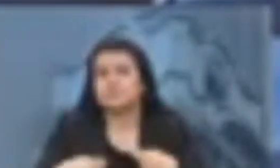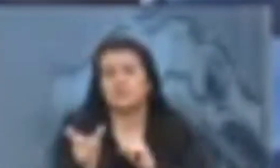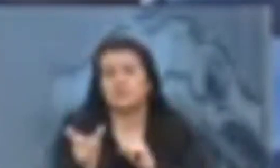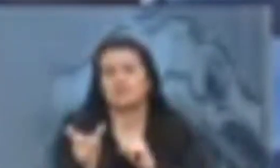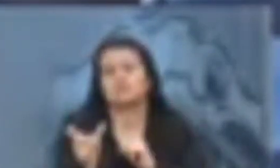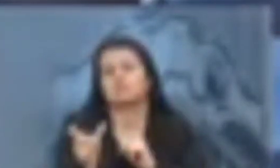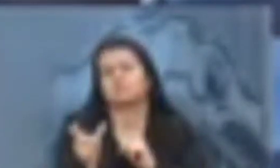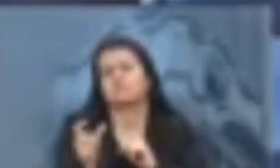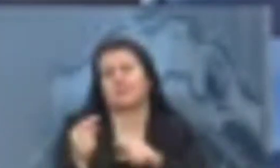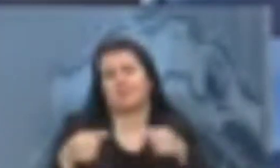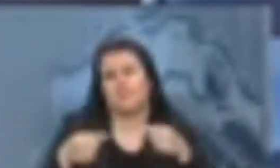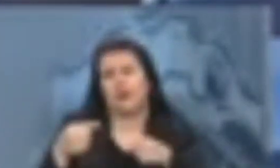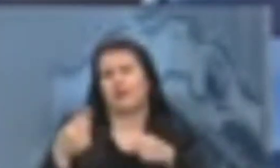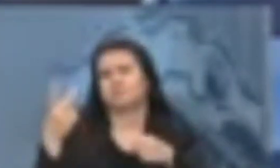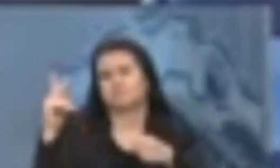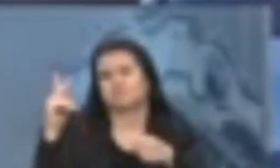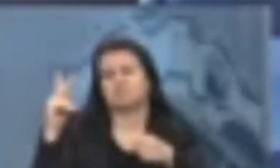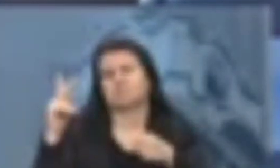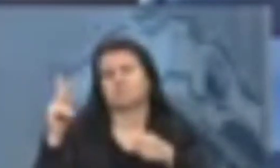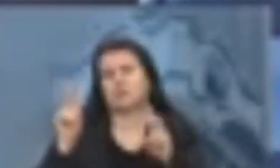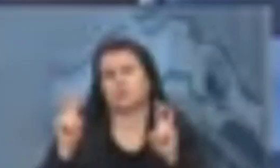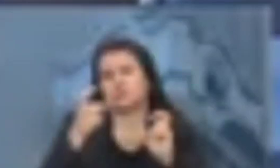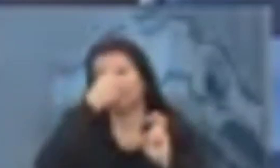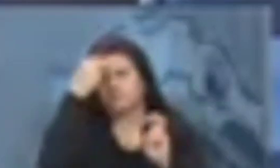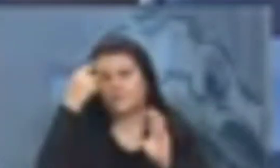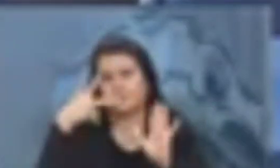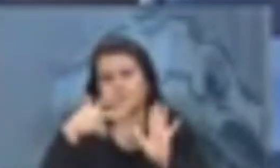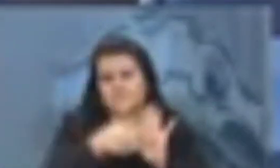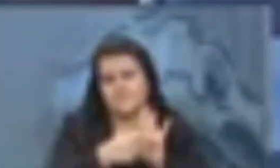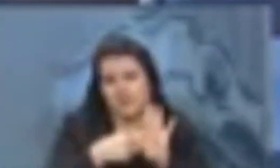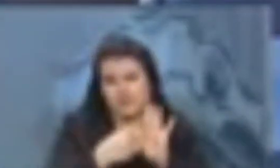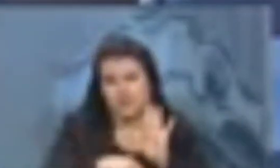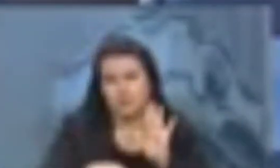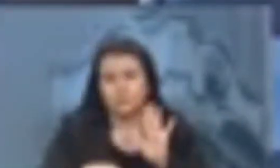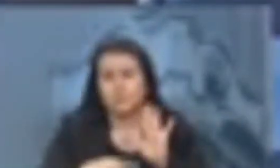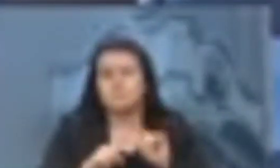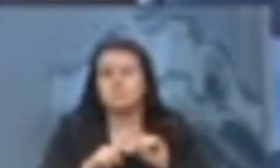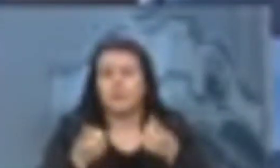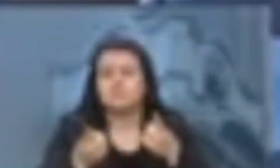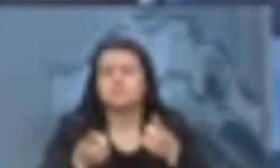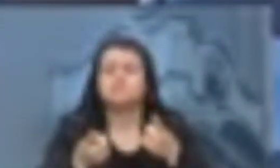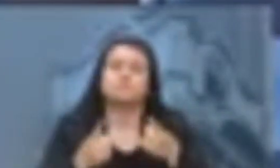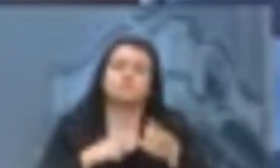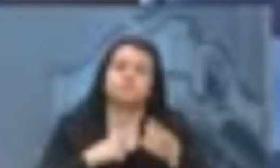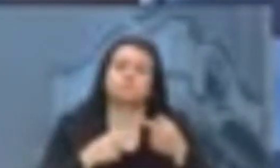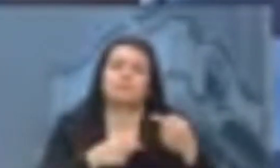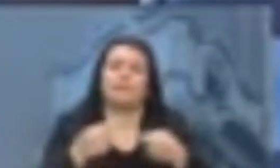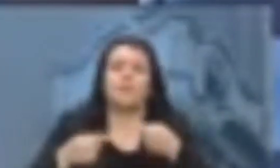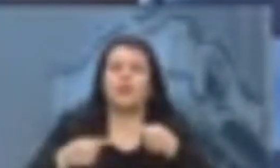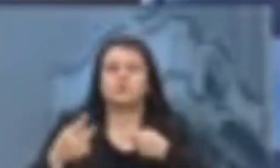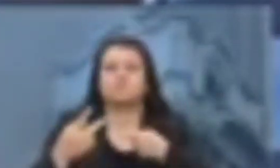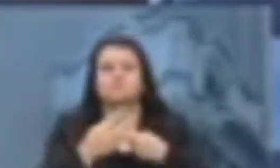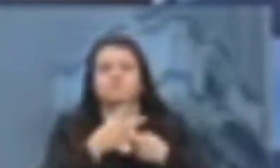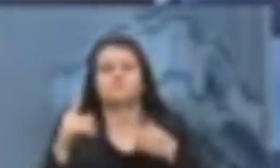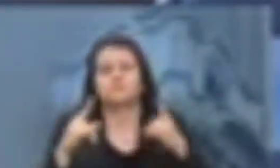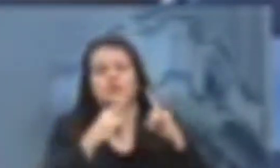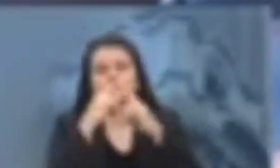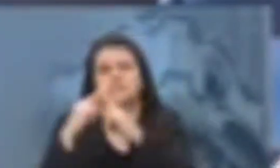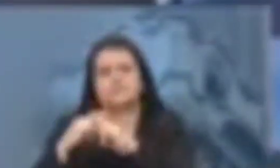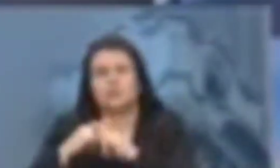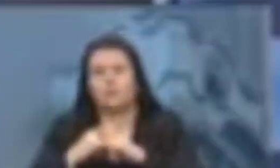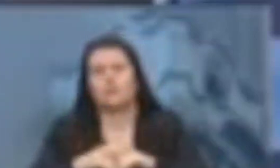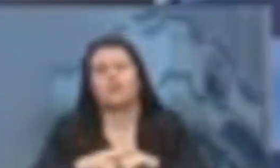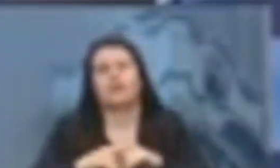situação dá um impacto, sim, nessas entidades que são apartidárias, então isso